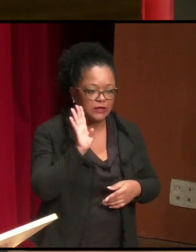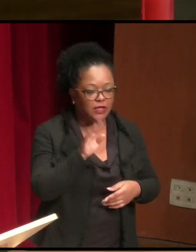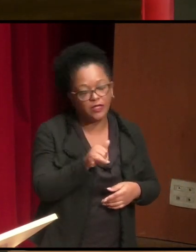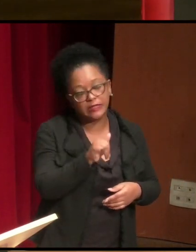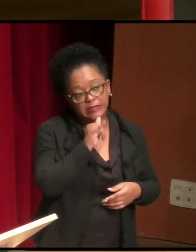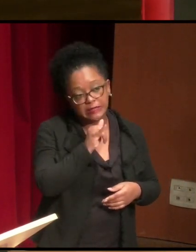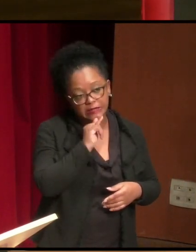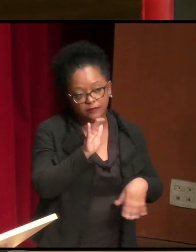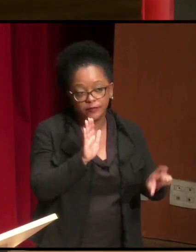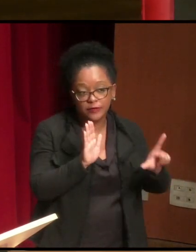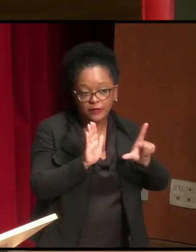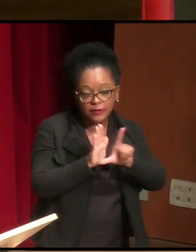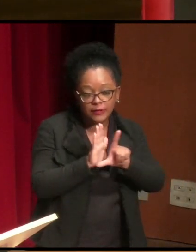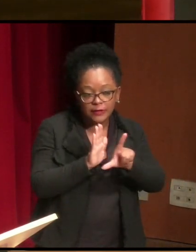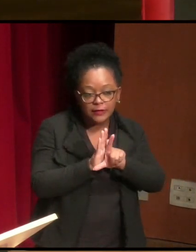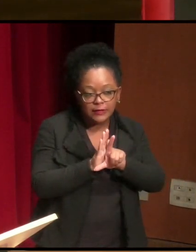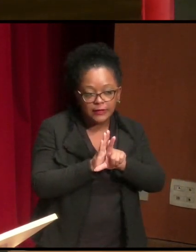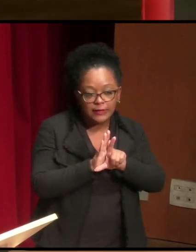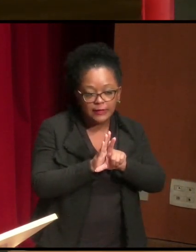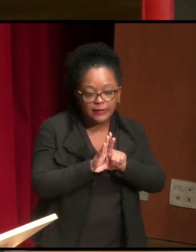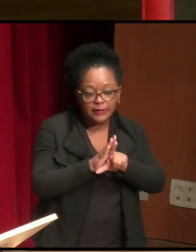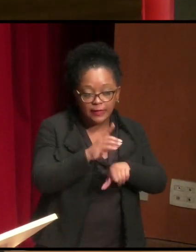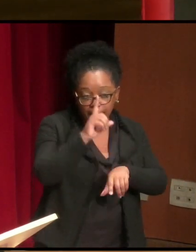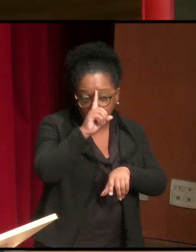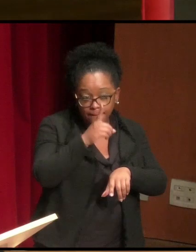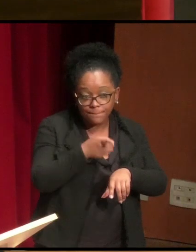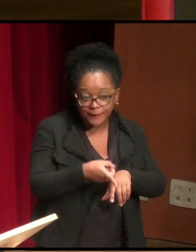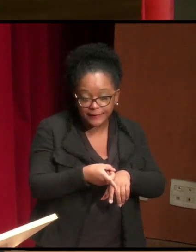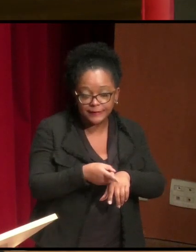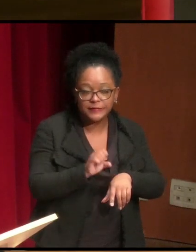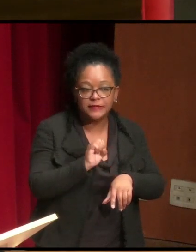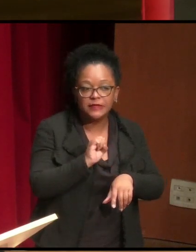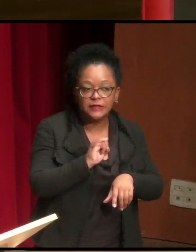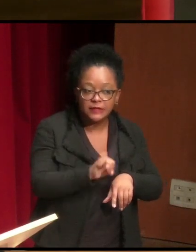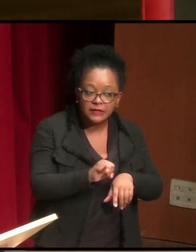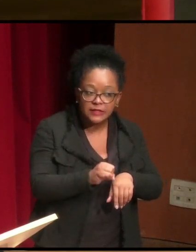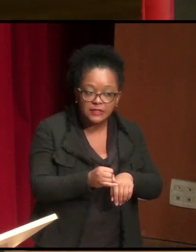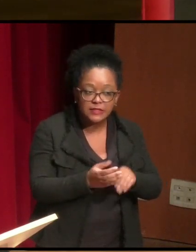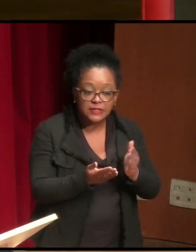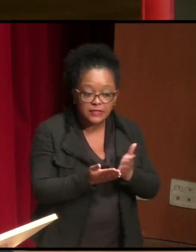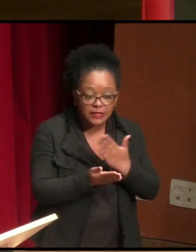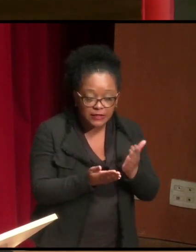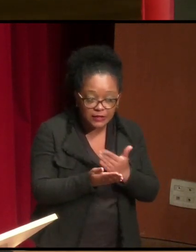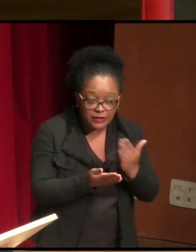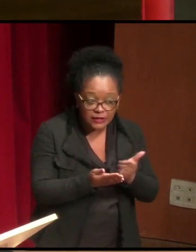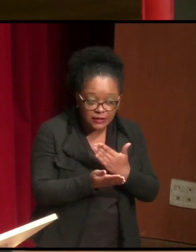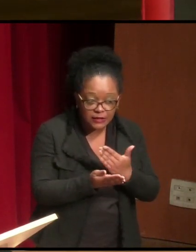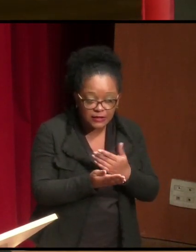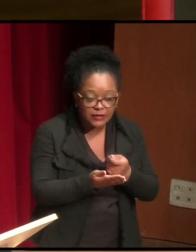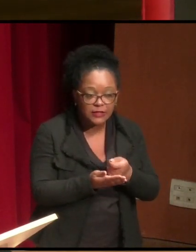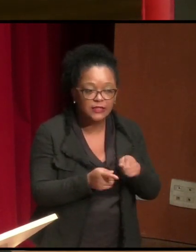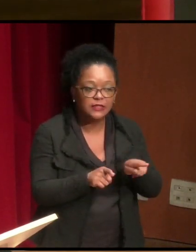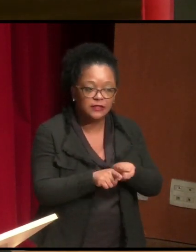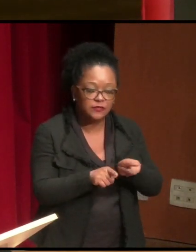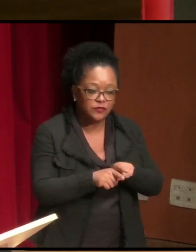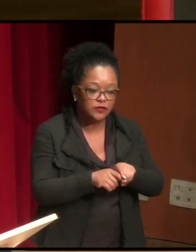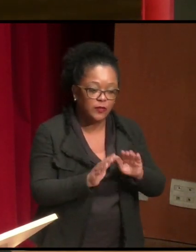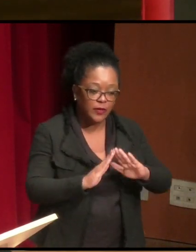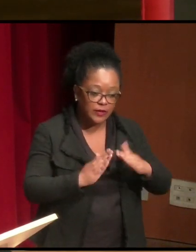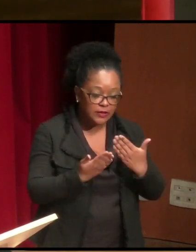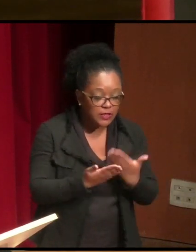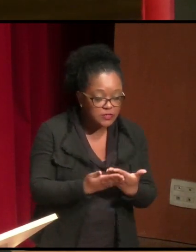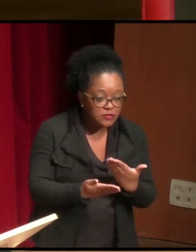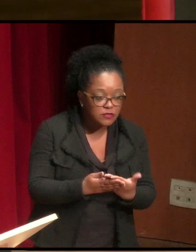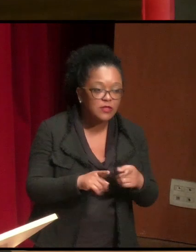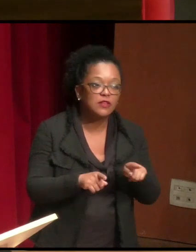legislação brasileira, exigindo que, se você quiser fornecer livro didático para o Estado brasileiro, você vai ter que produzir um percentual em Braille. Olha isso aí. É fantástico.